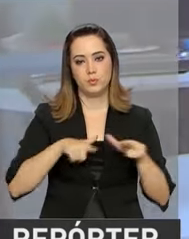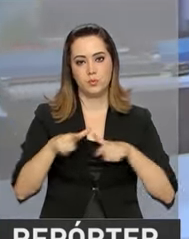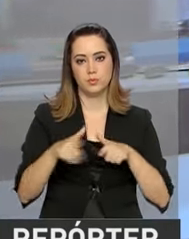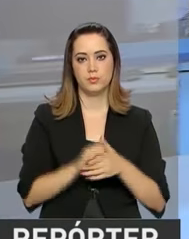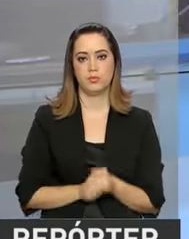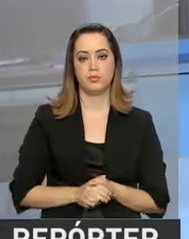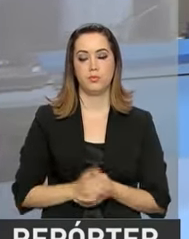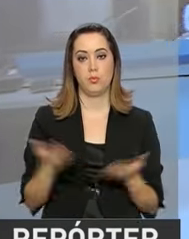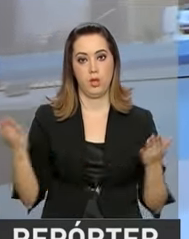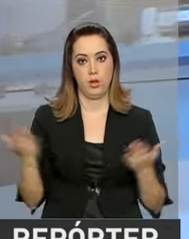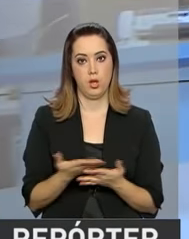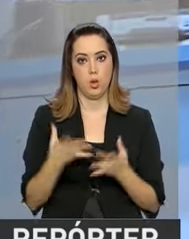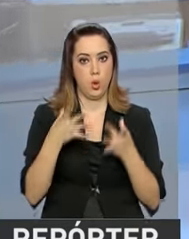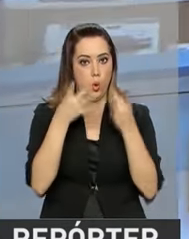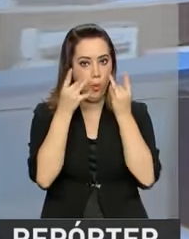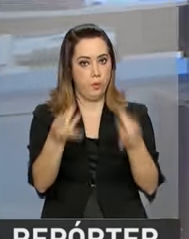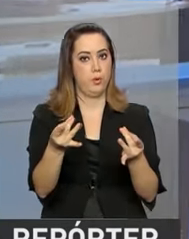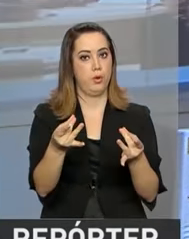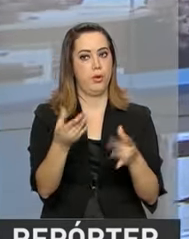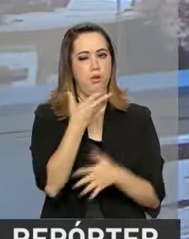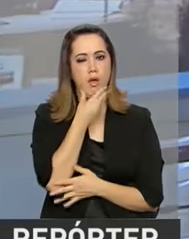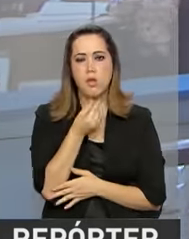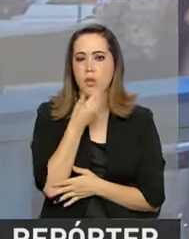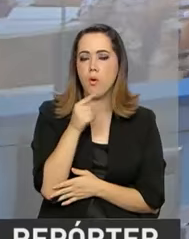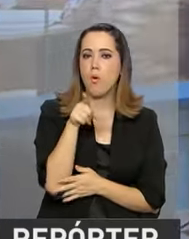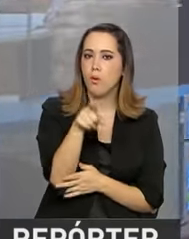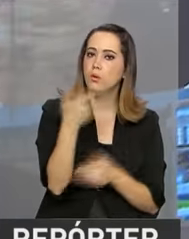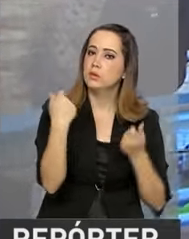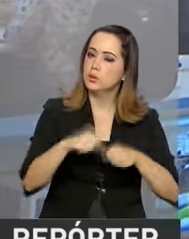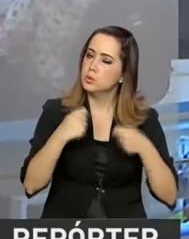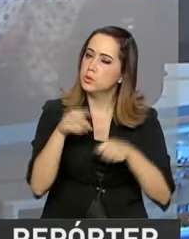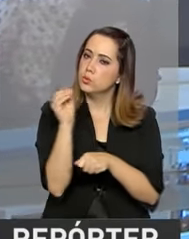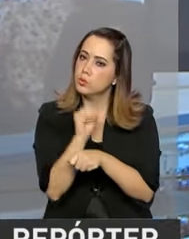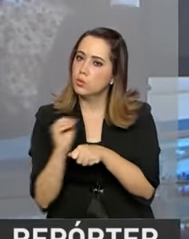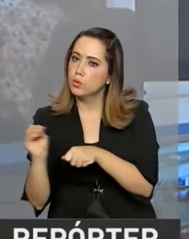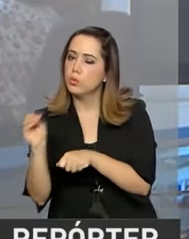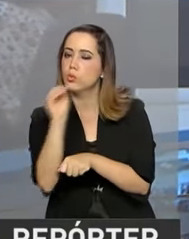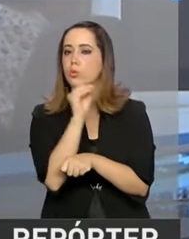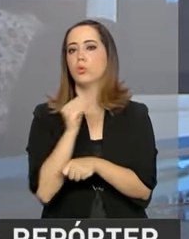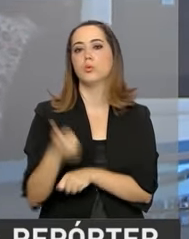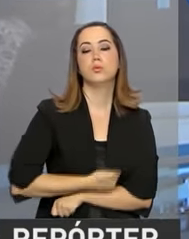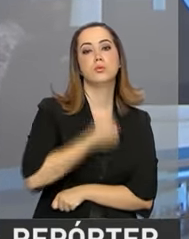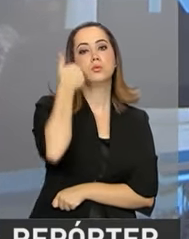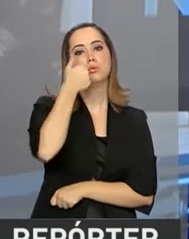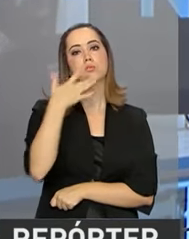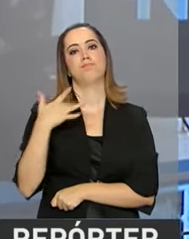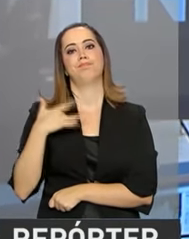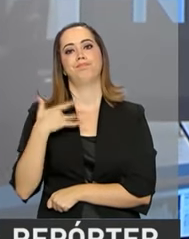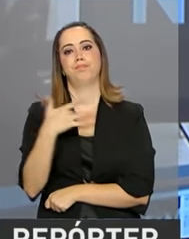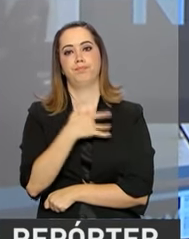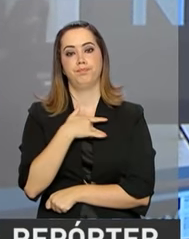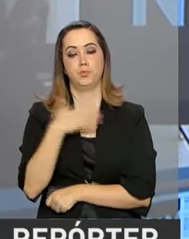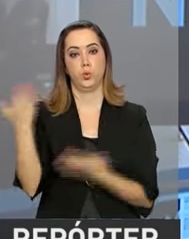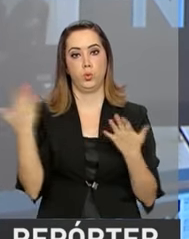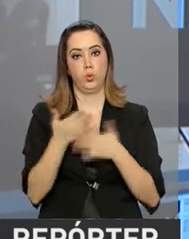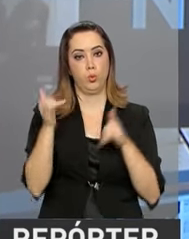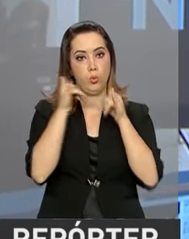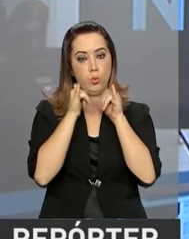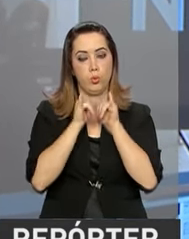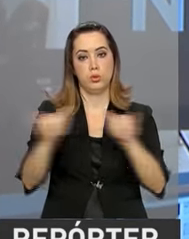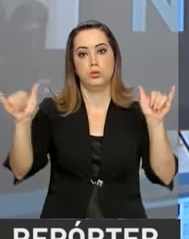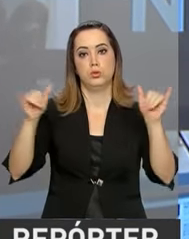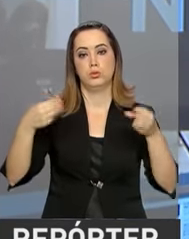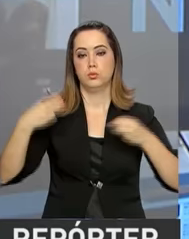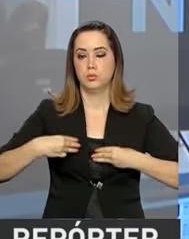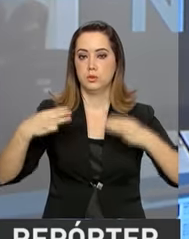agora um alerta para nós homens. É preciso ser mais cuidadoso. É o que mostra uma pesquisa divulgada hoje pelo Ministério